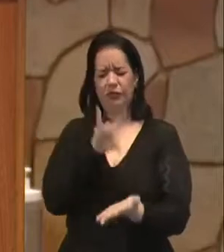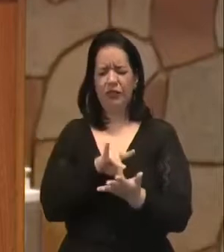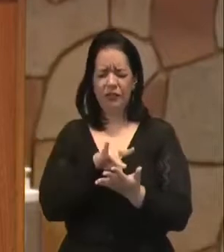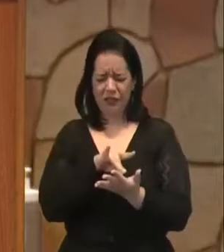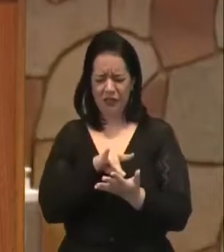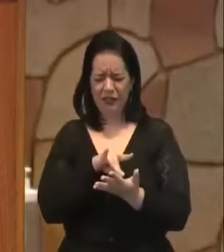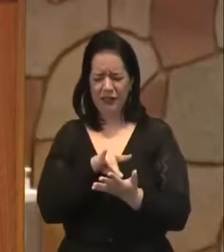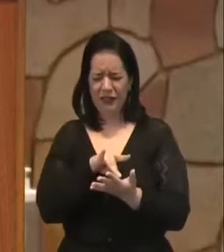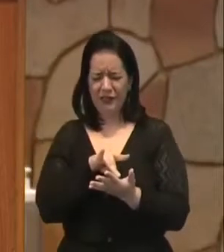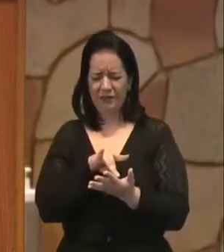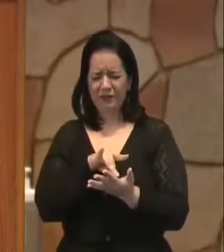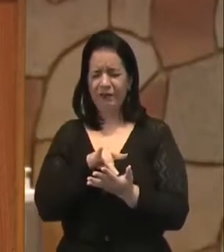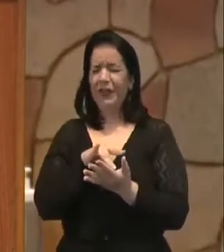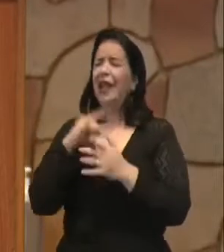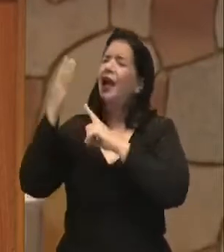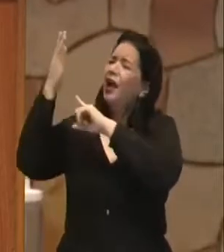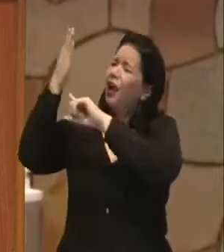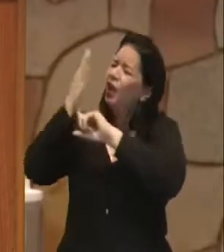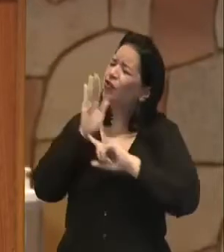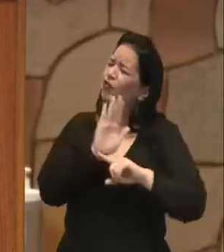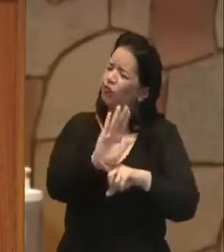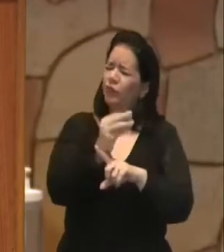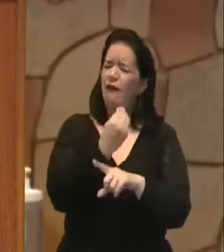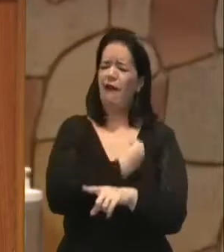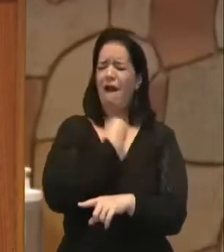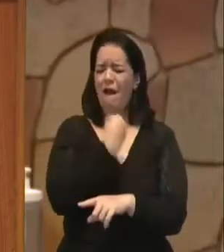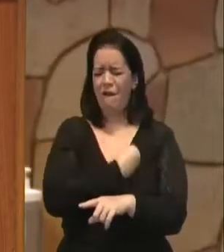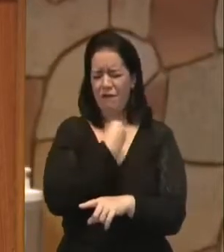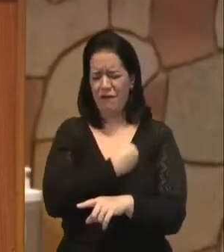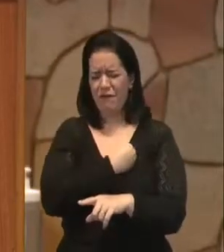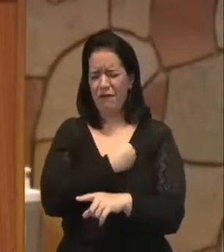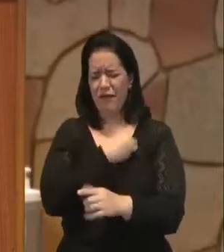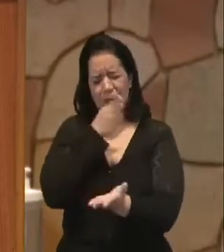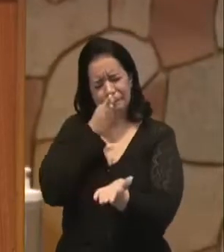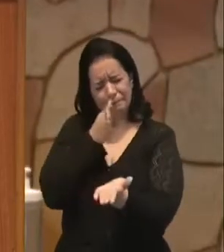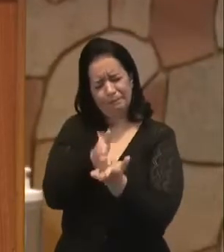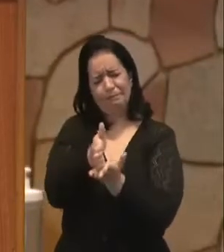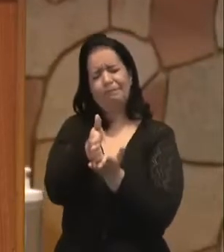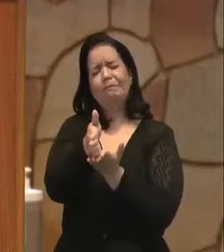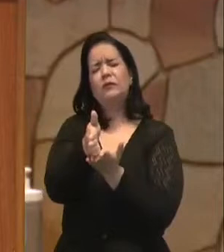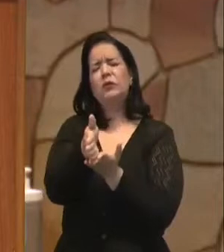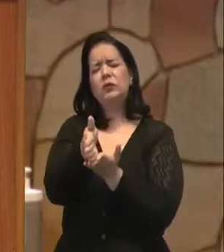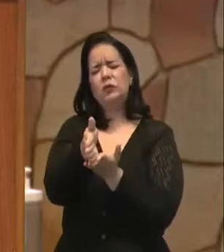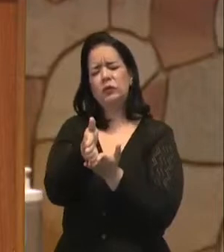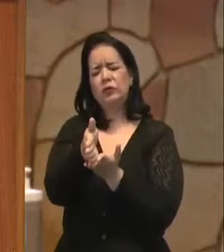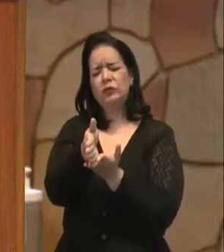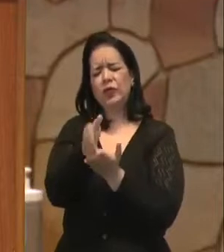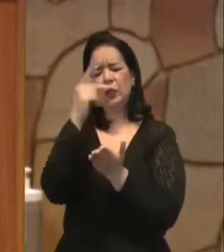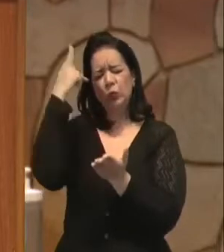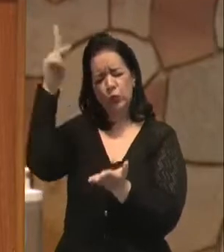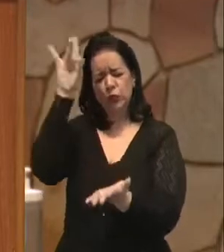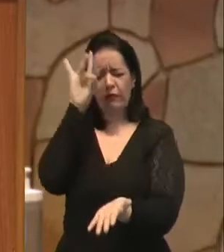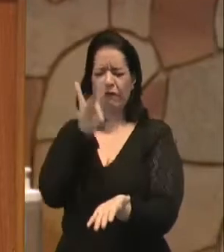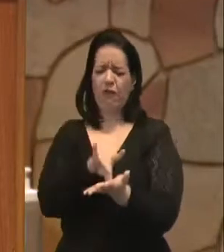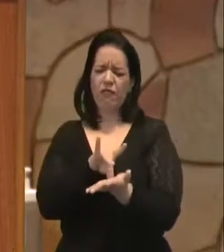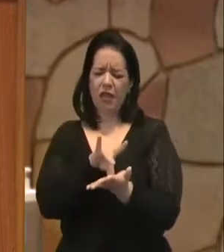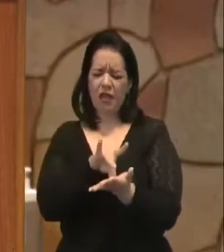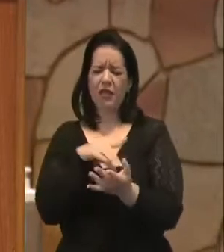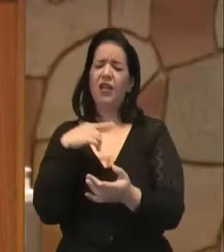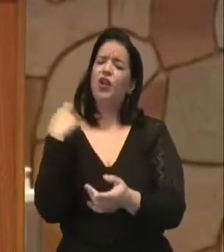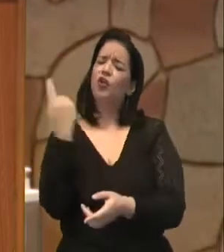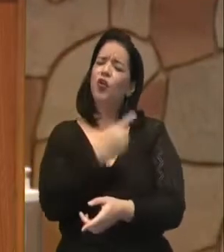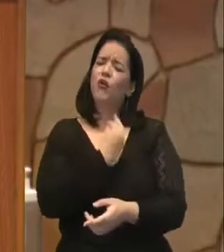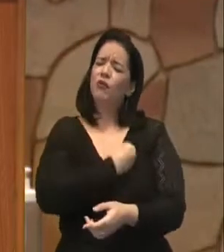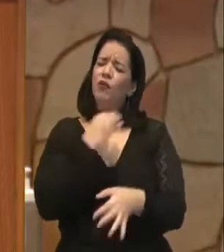faz-nos viver estas verdades como igreja, para que sejamos um, ó Deus, para a glória do